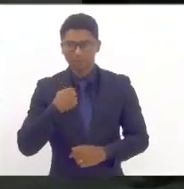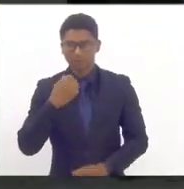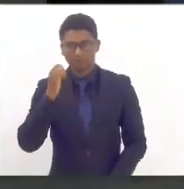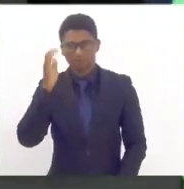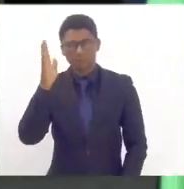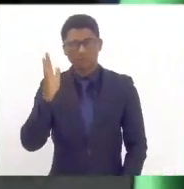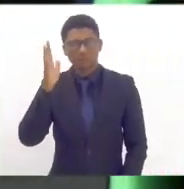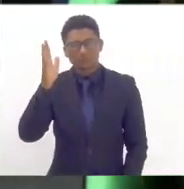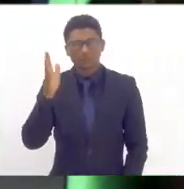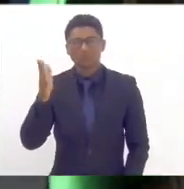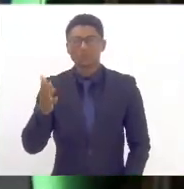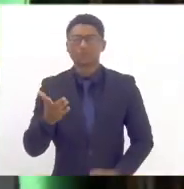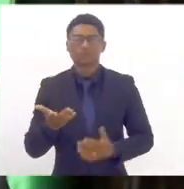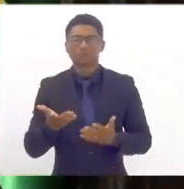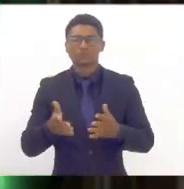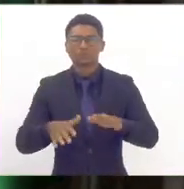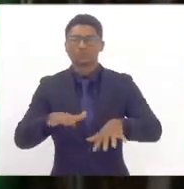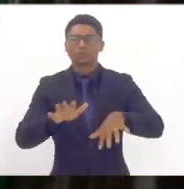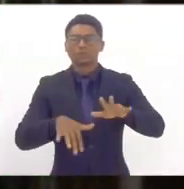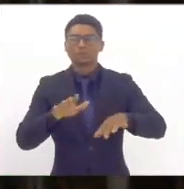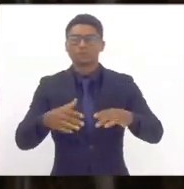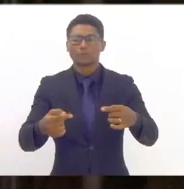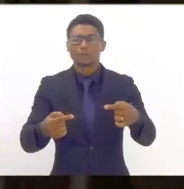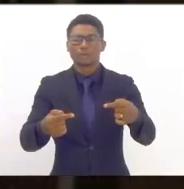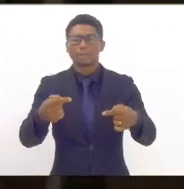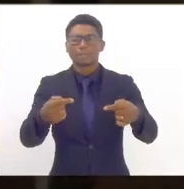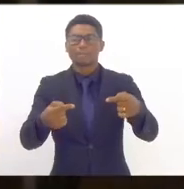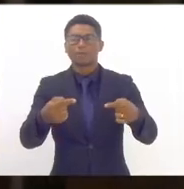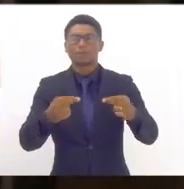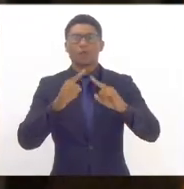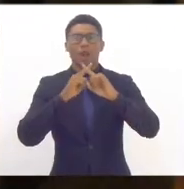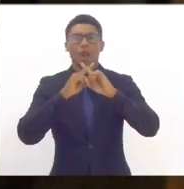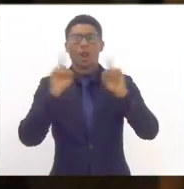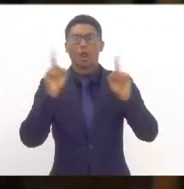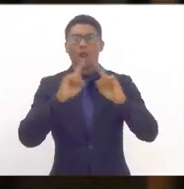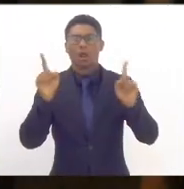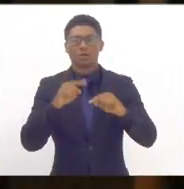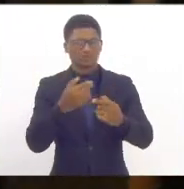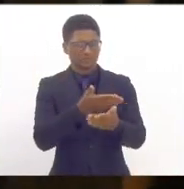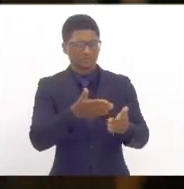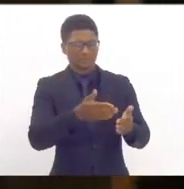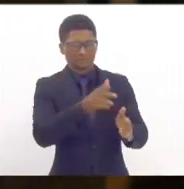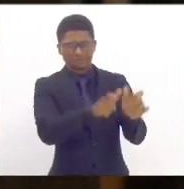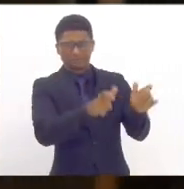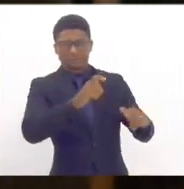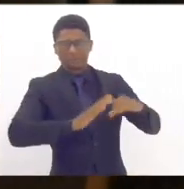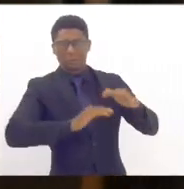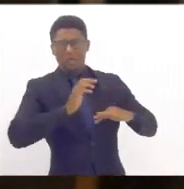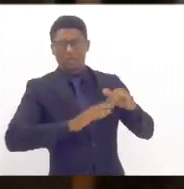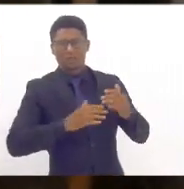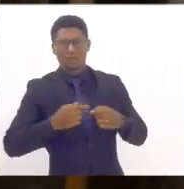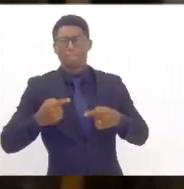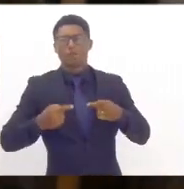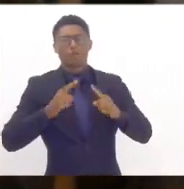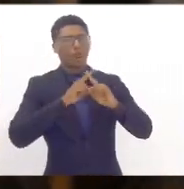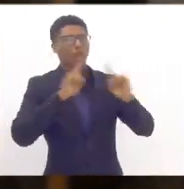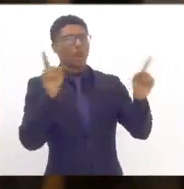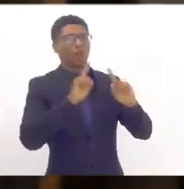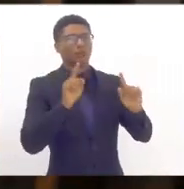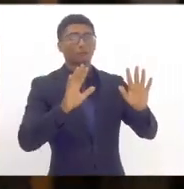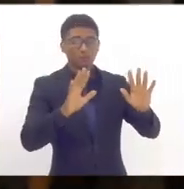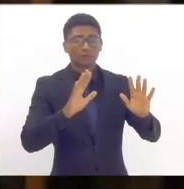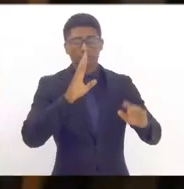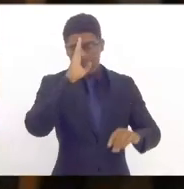vezes o político reclama dos jornalistas, mas fundamental é